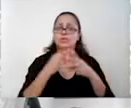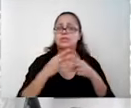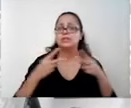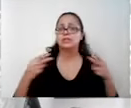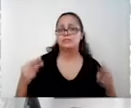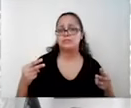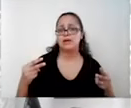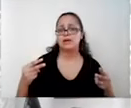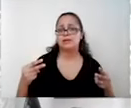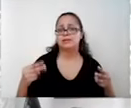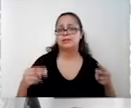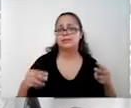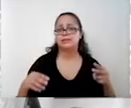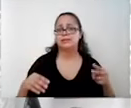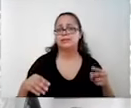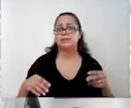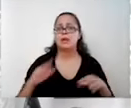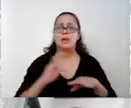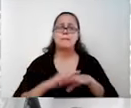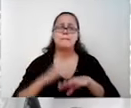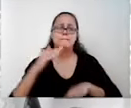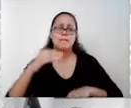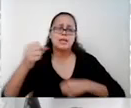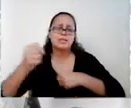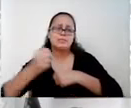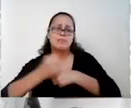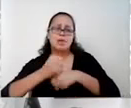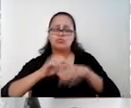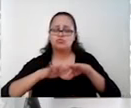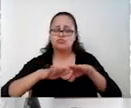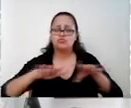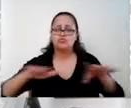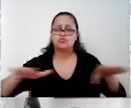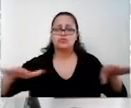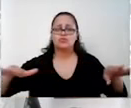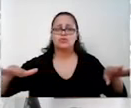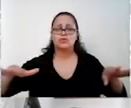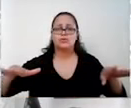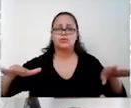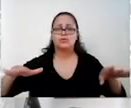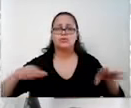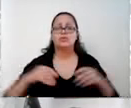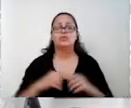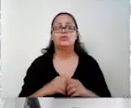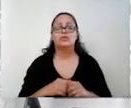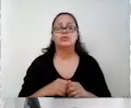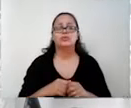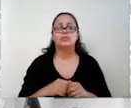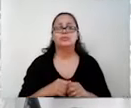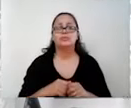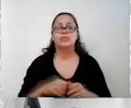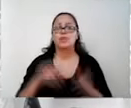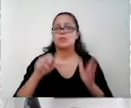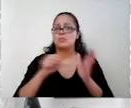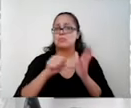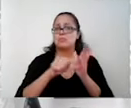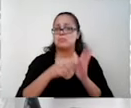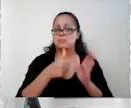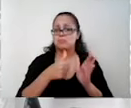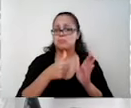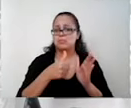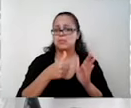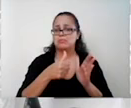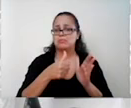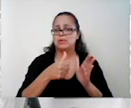solo, como por exemplo, esse animal que estamos vendo aí nessa figura. Certamente foi o primeiro anfíbio. Anfíbio,